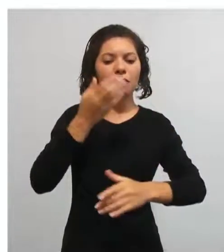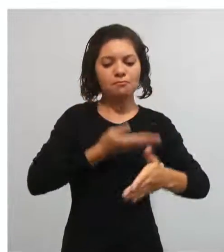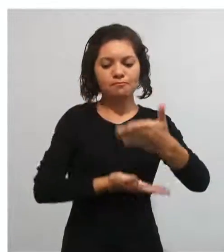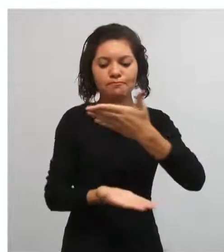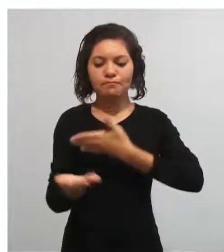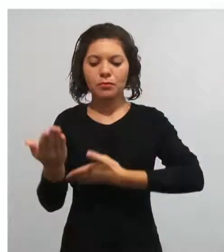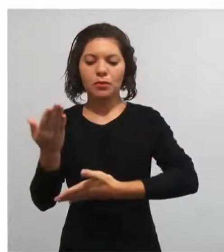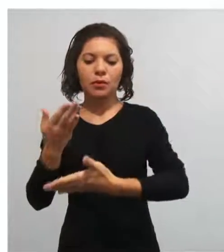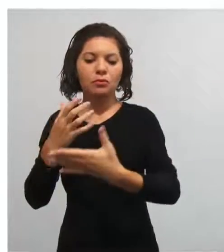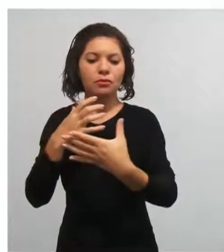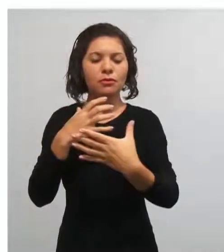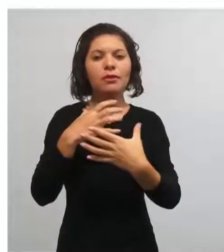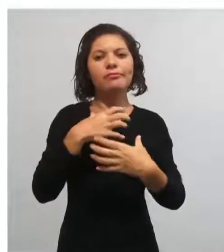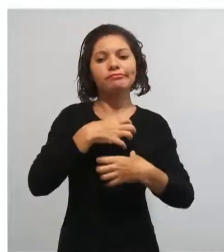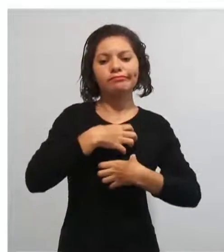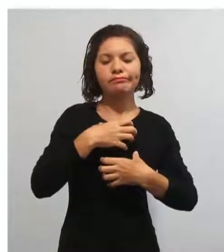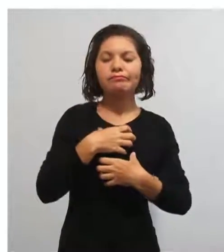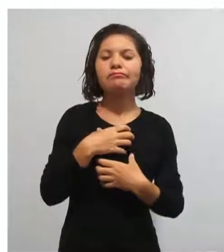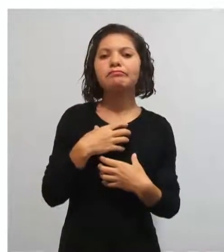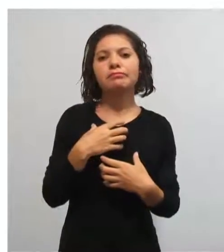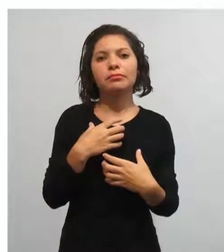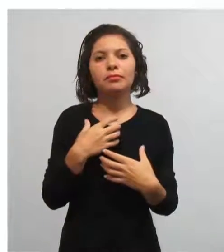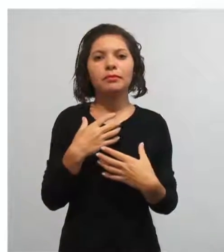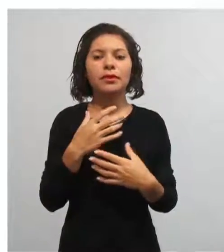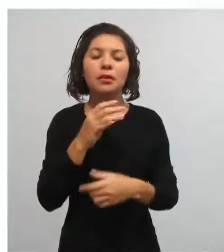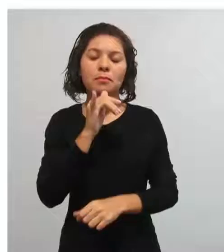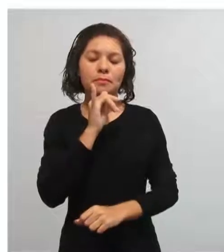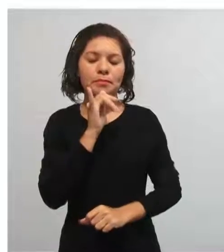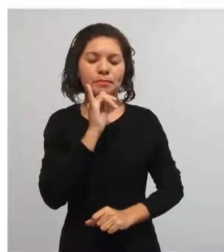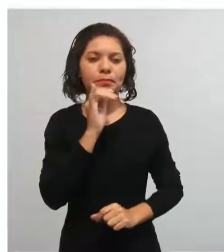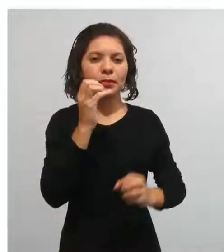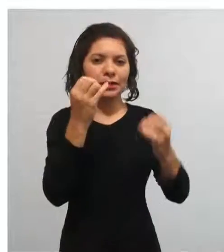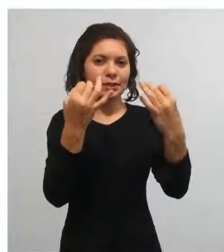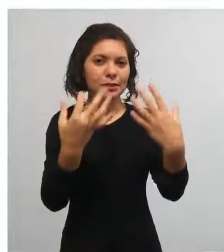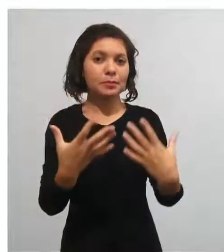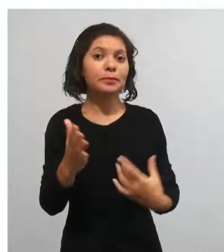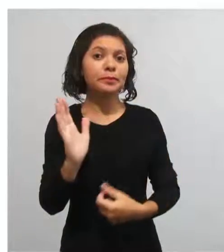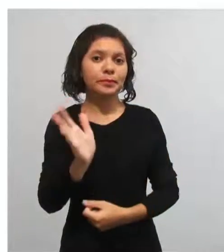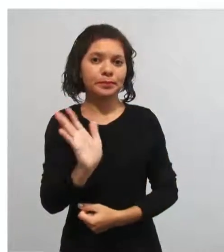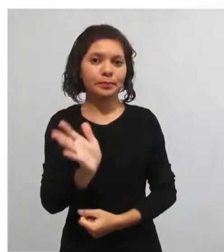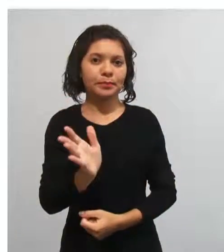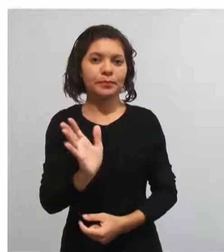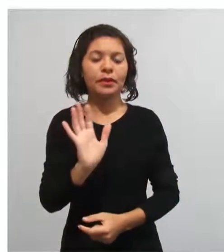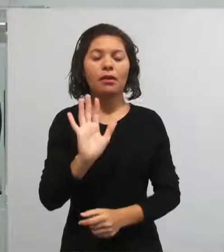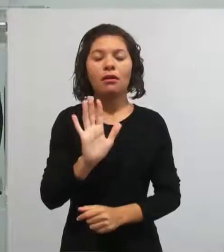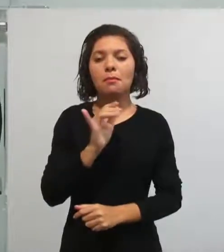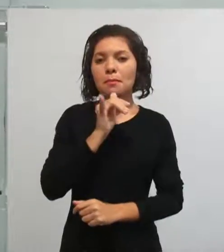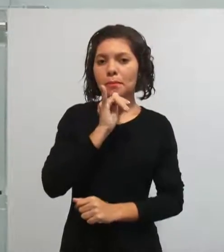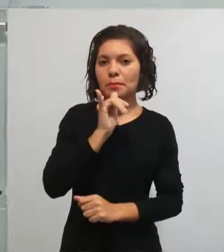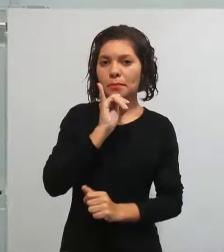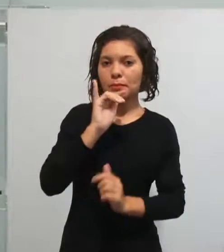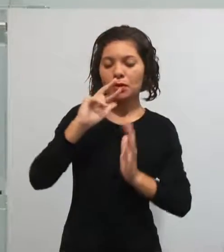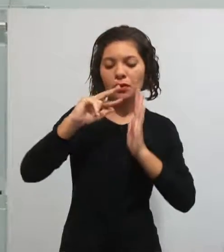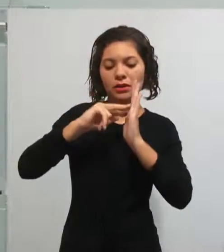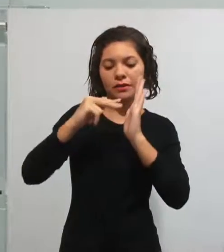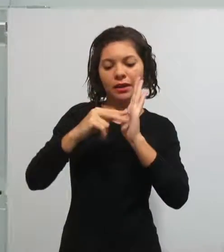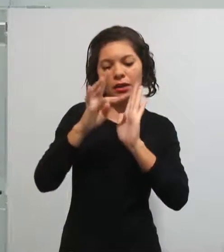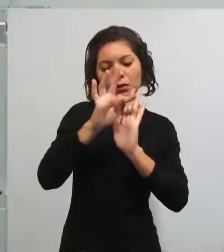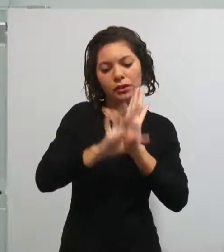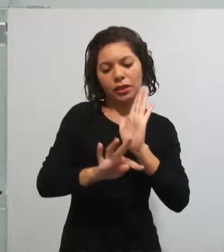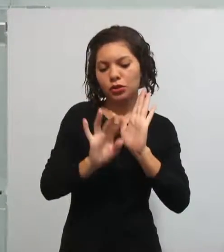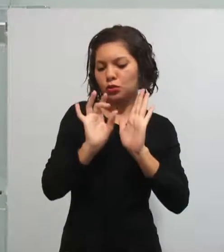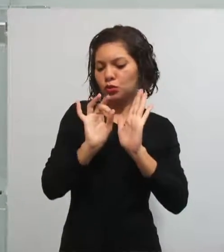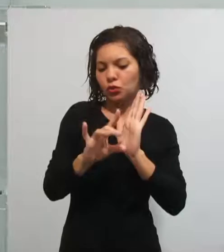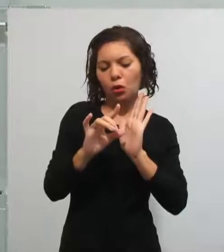outros sentidos. Aquilo que eu estava falando para vocês, né? Então, o sentido não está presente só lá no texto,